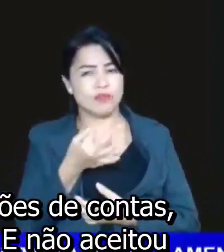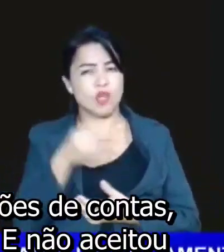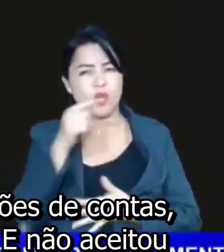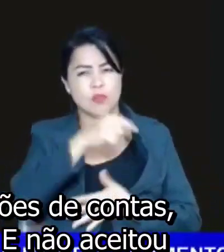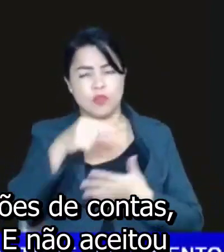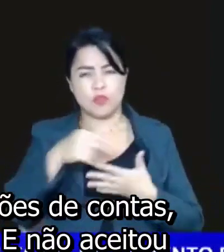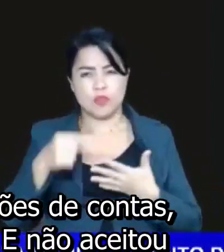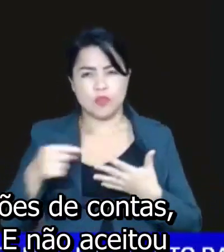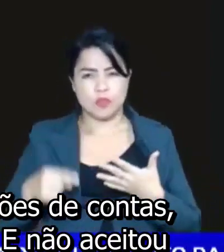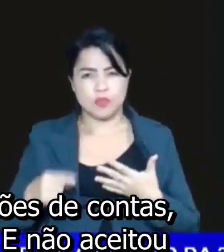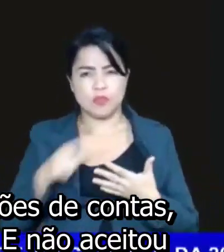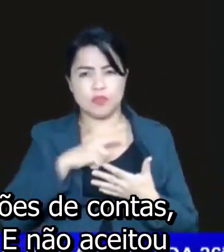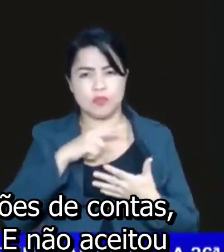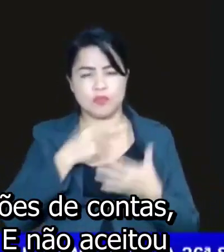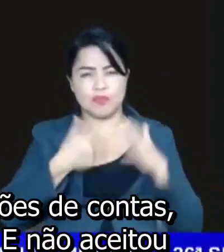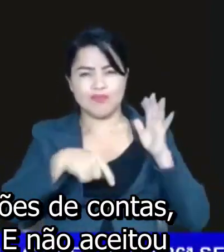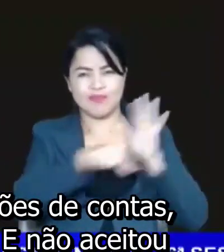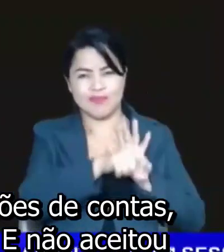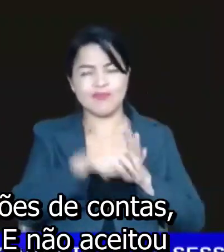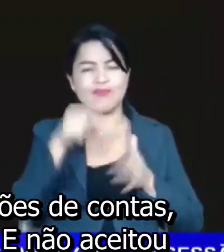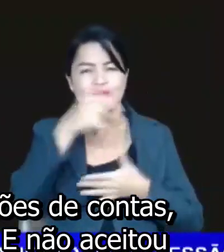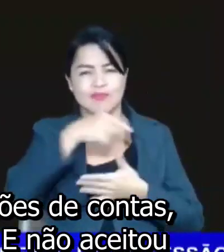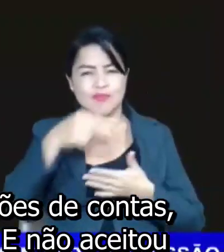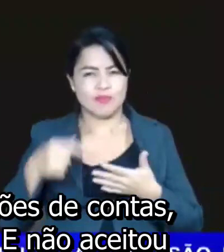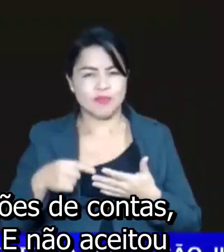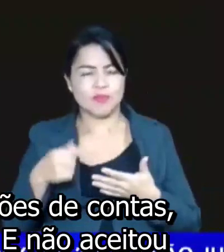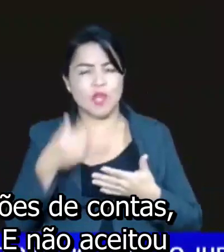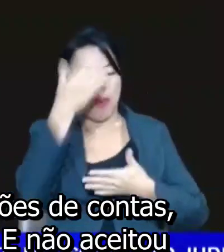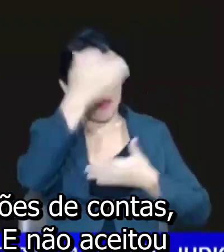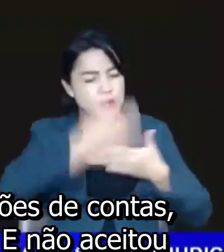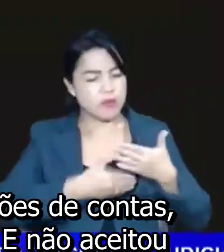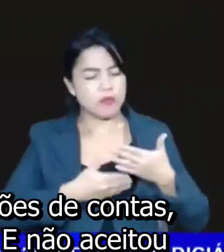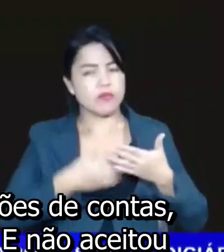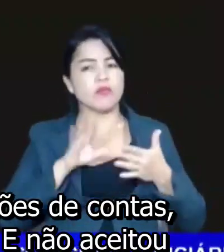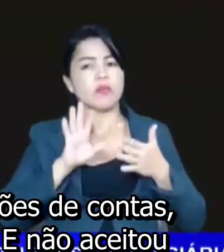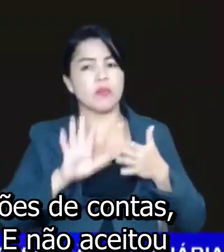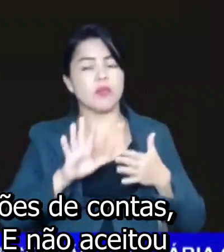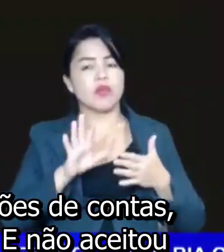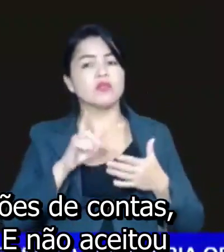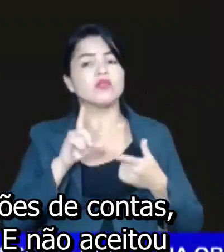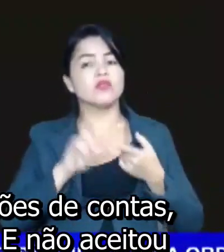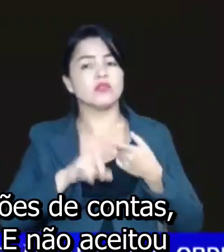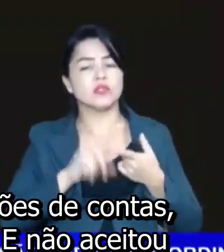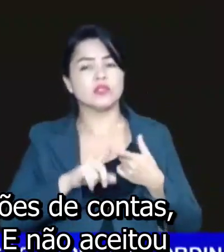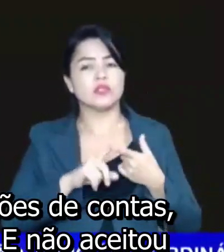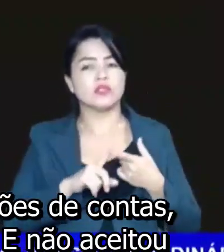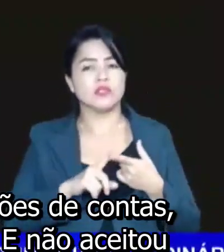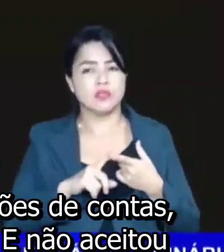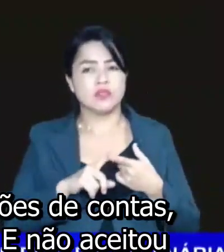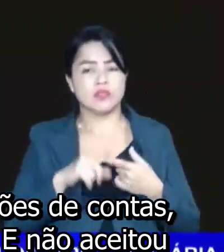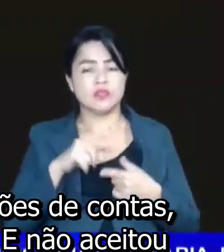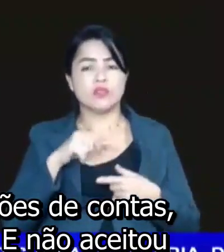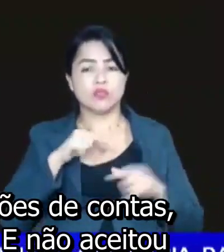desses preceitos constitucionais às prestações de contas, mas também especificamente nos